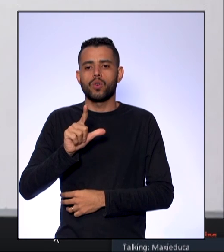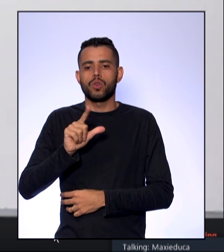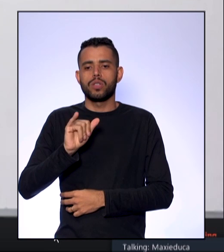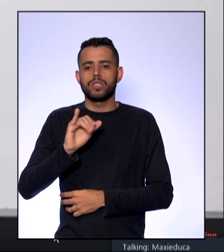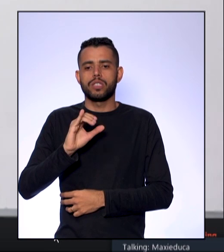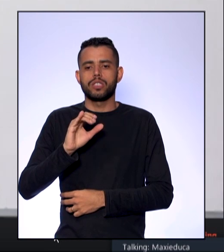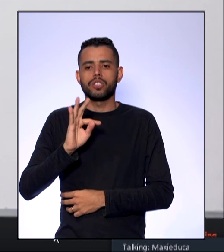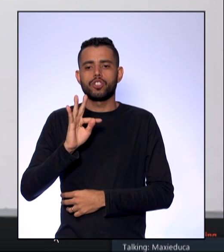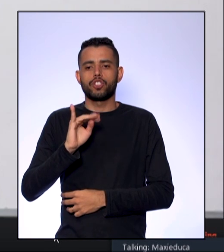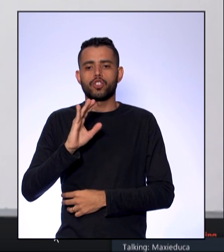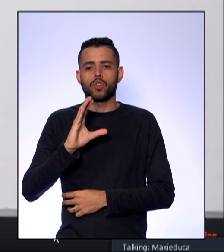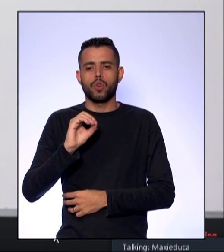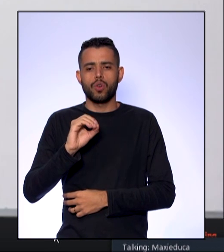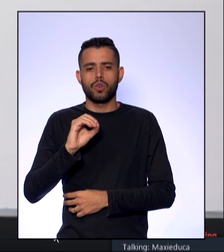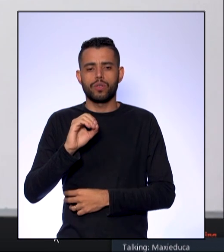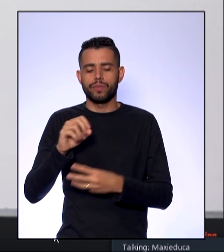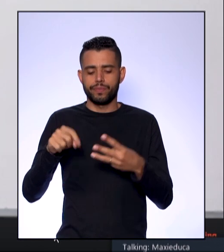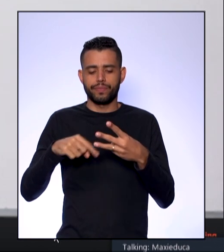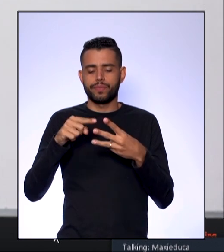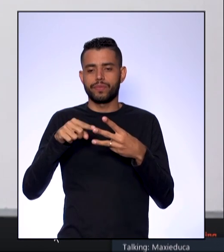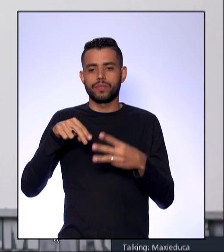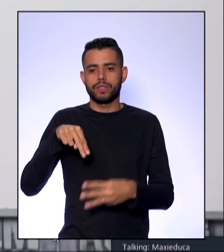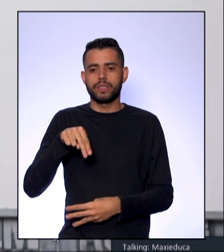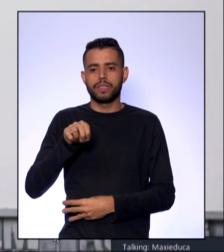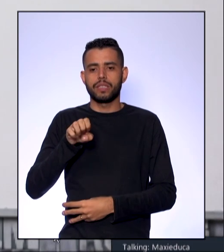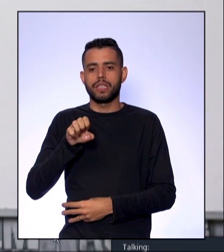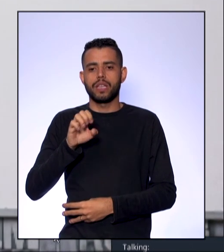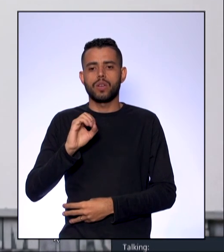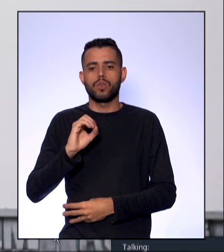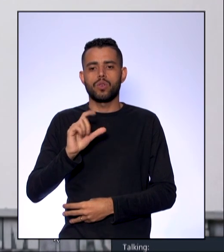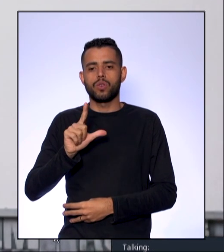nós temos o Neolítico,